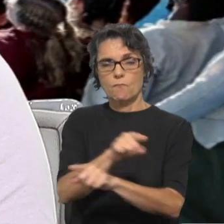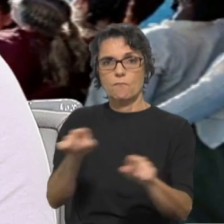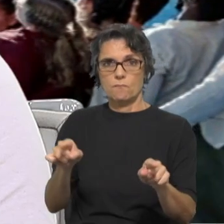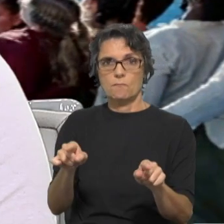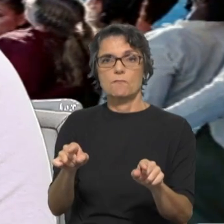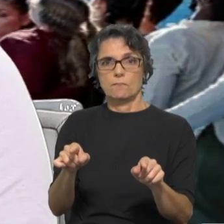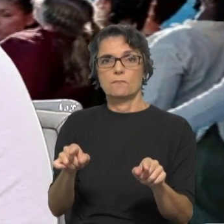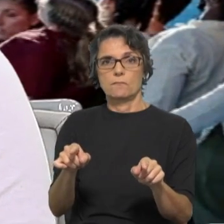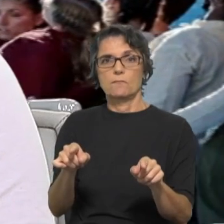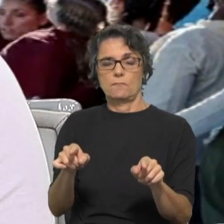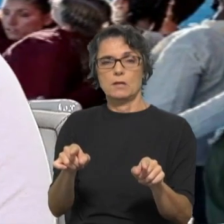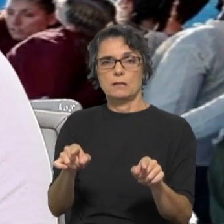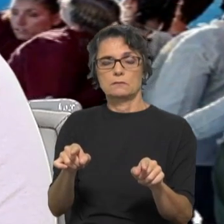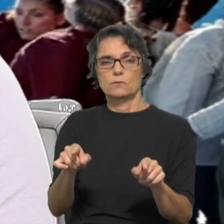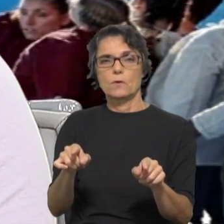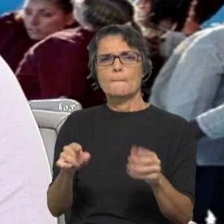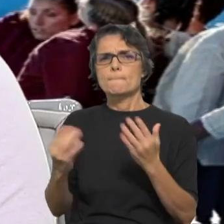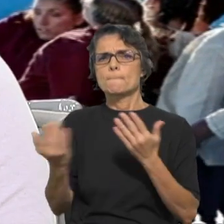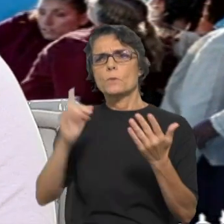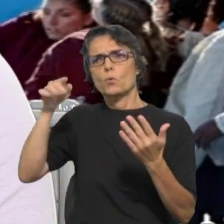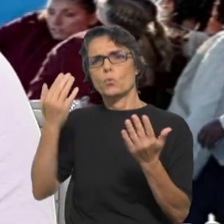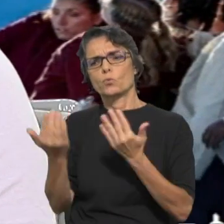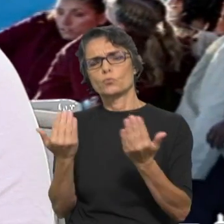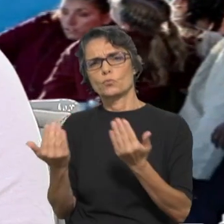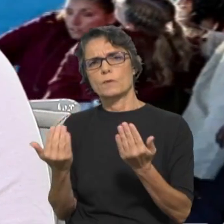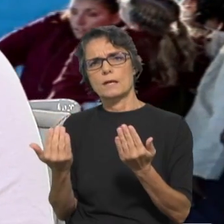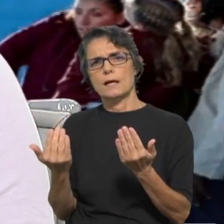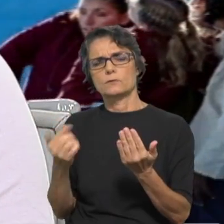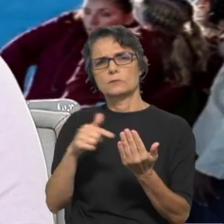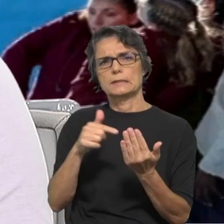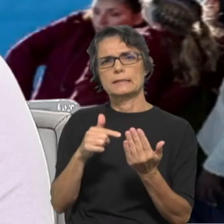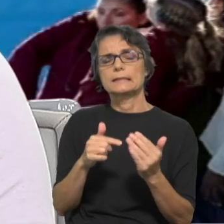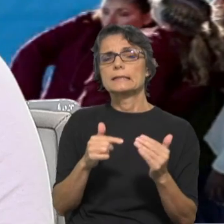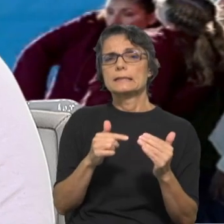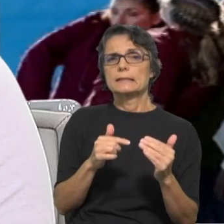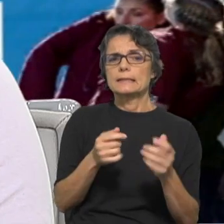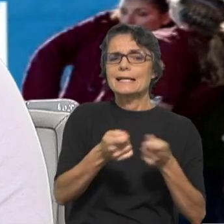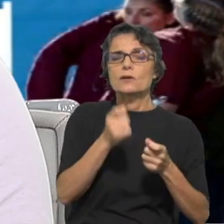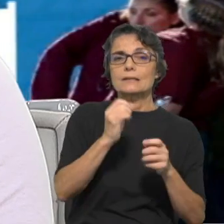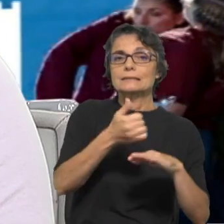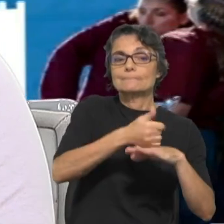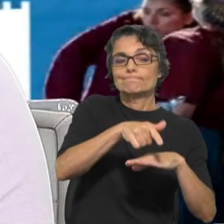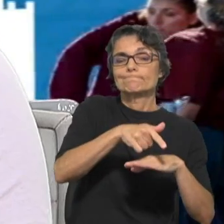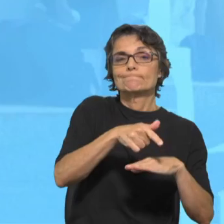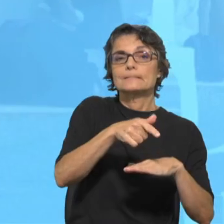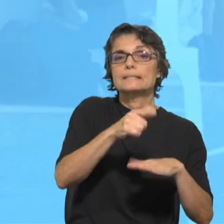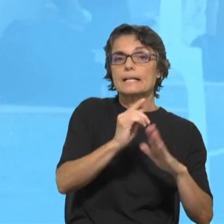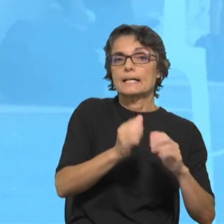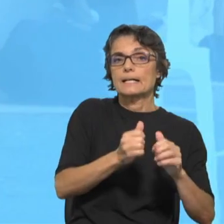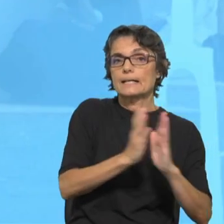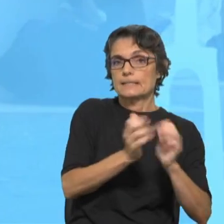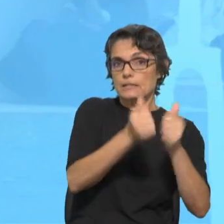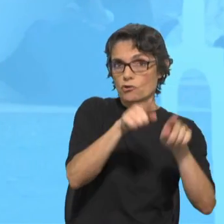contrário de outros que existem, que funciona a nível diocesano e temos várias